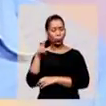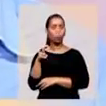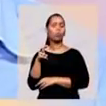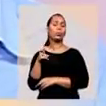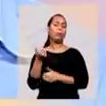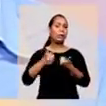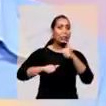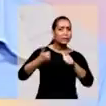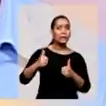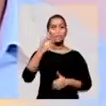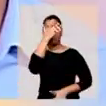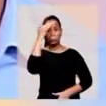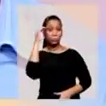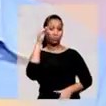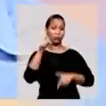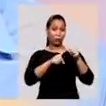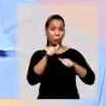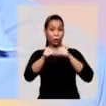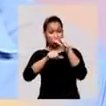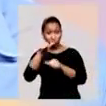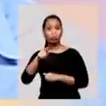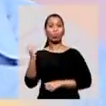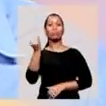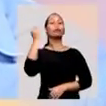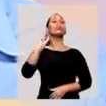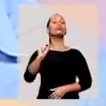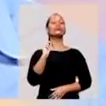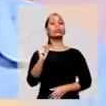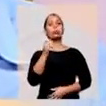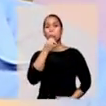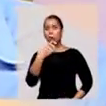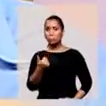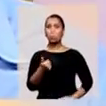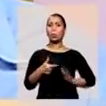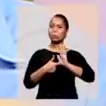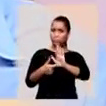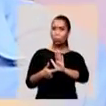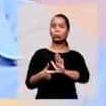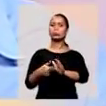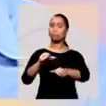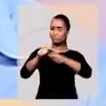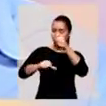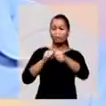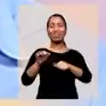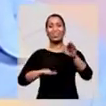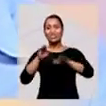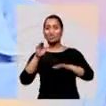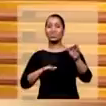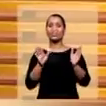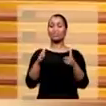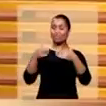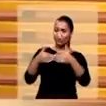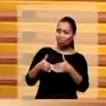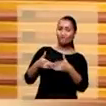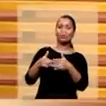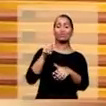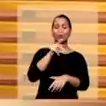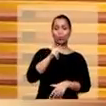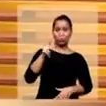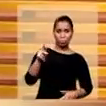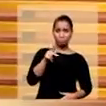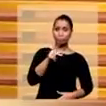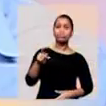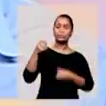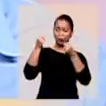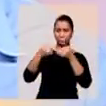análise. Se esse profissional trocou de emprego, é importante que ele tenha uma boa justificativa para essa troca, porque muitas vezes ele olhou a carreira, como o